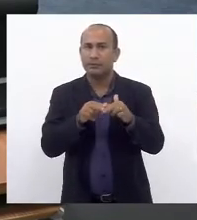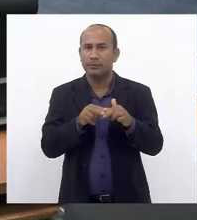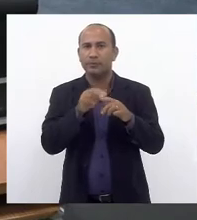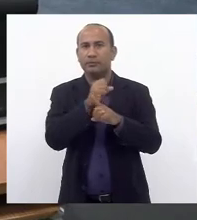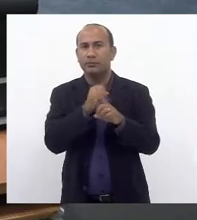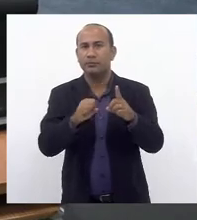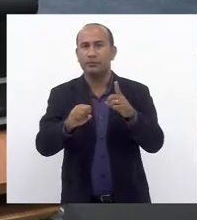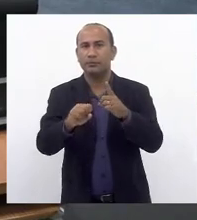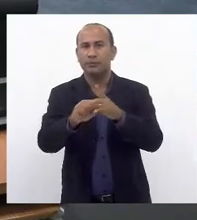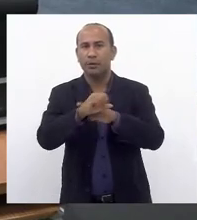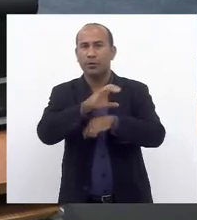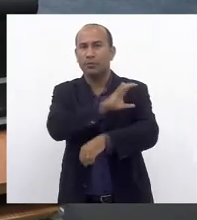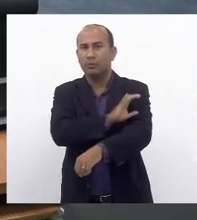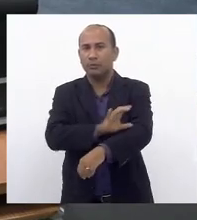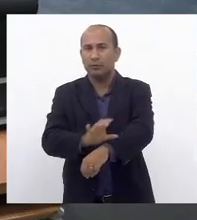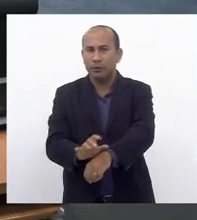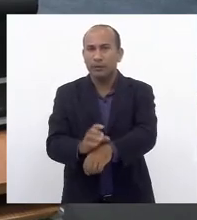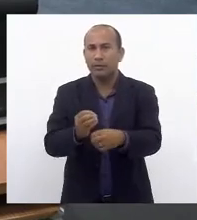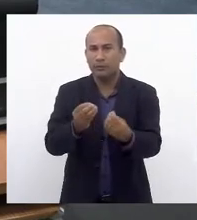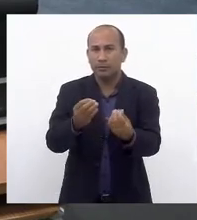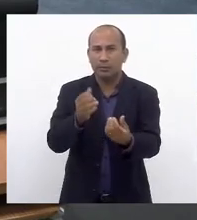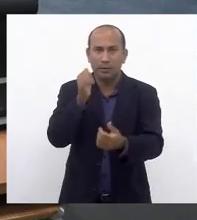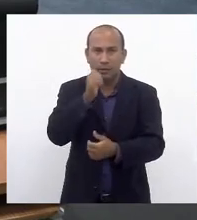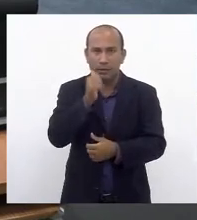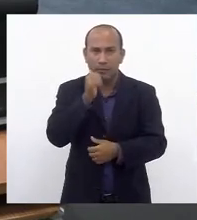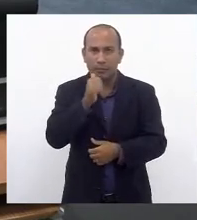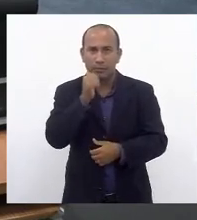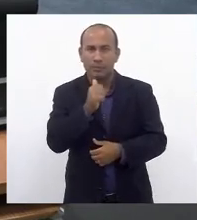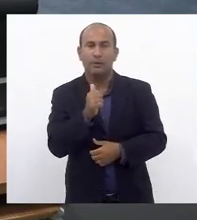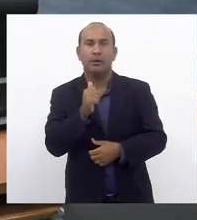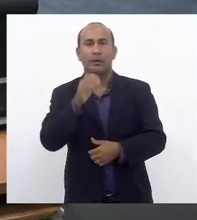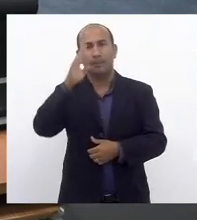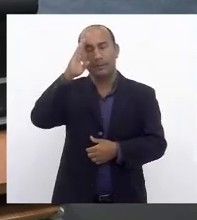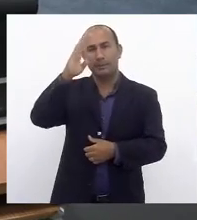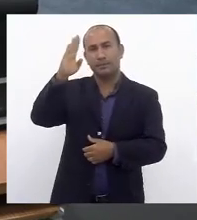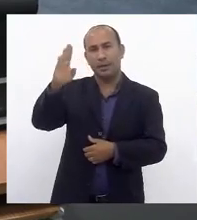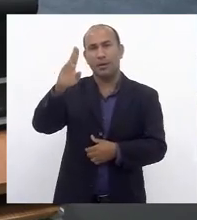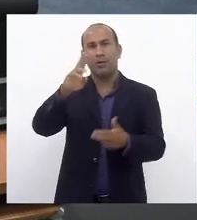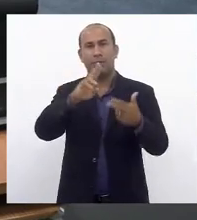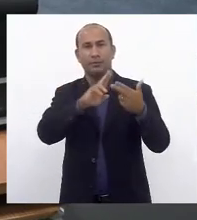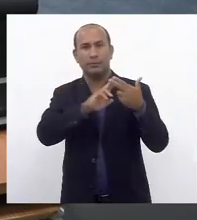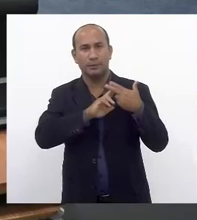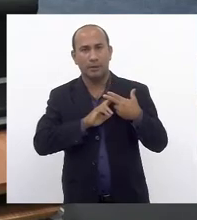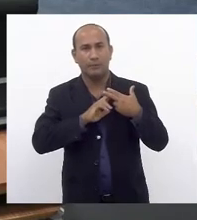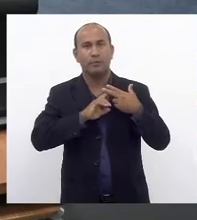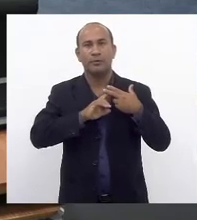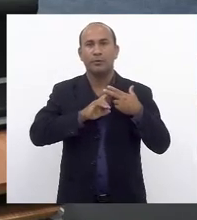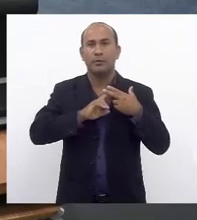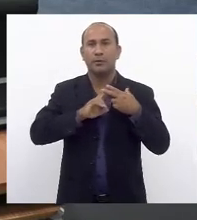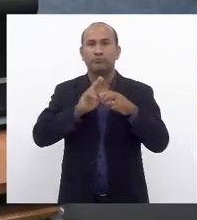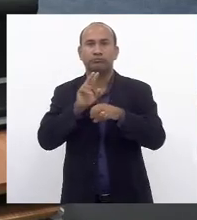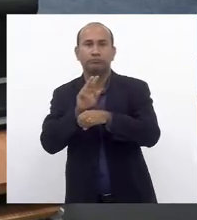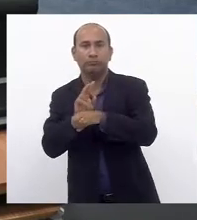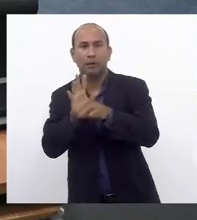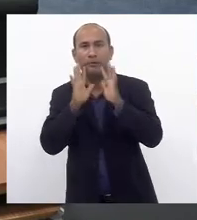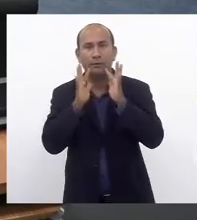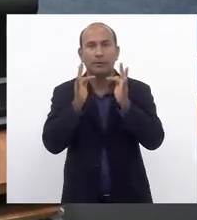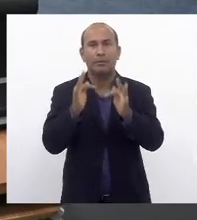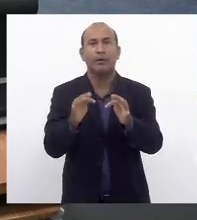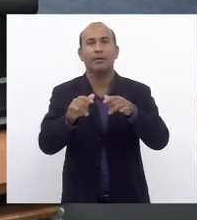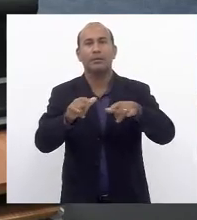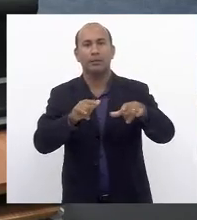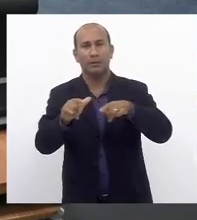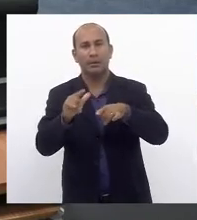e cultural imposto às mulheres como as principais responsáveis pelos cuidados familiares e pelos